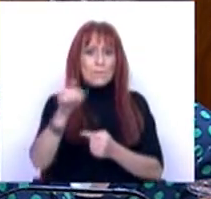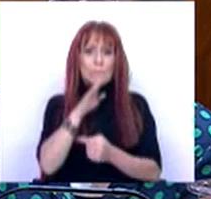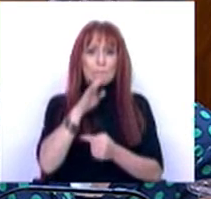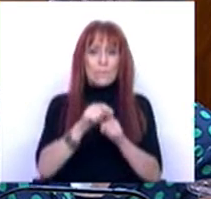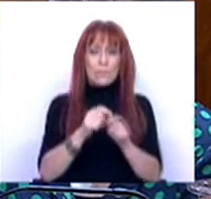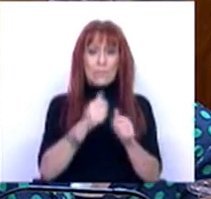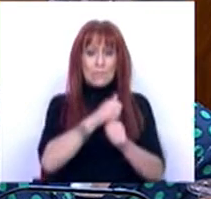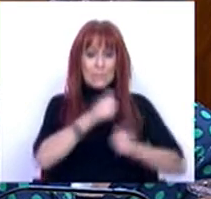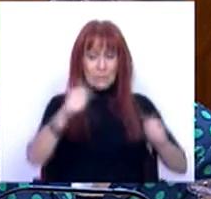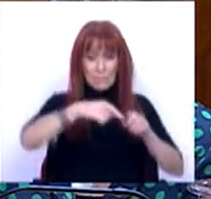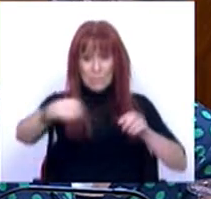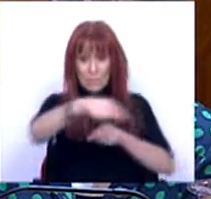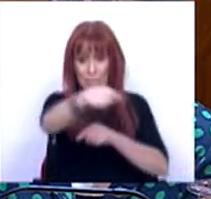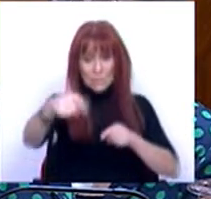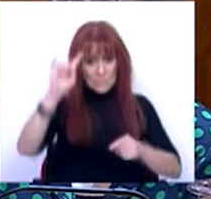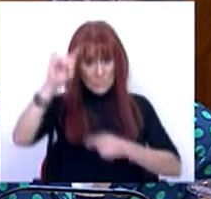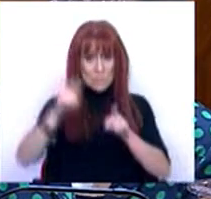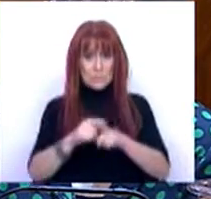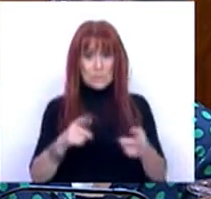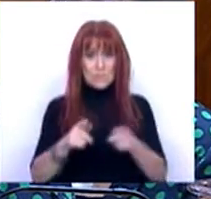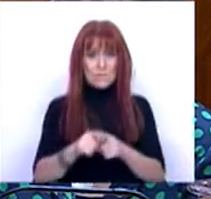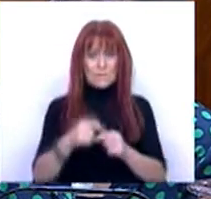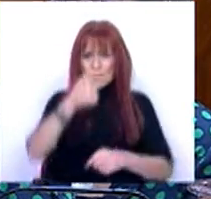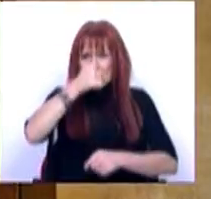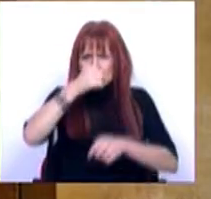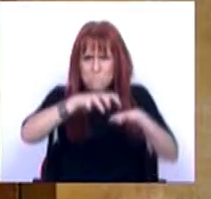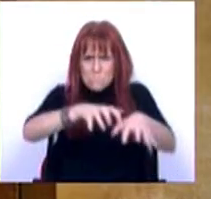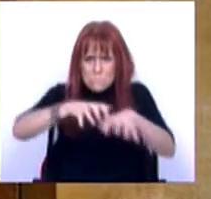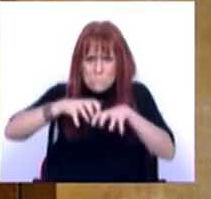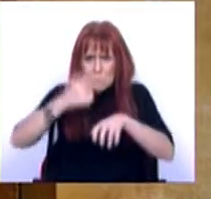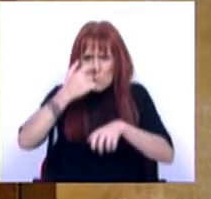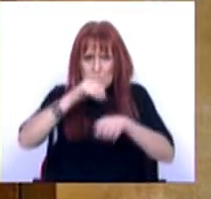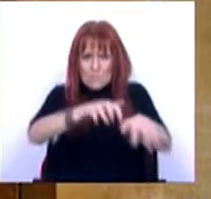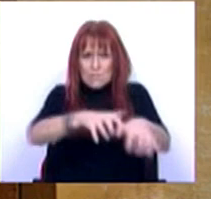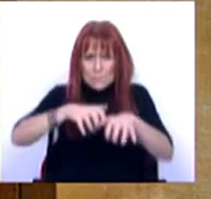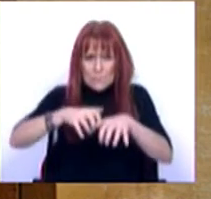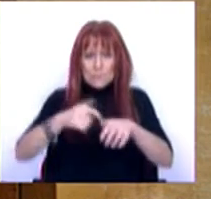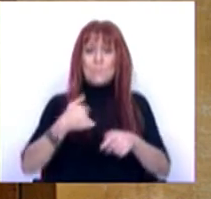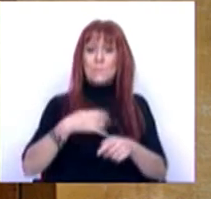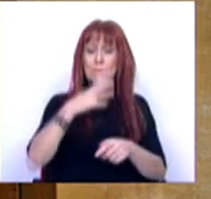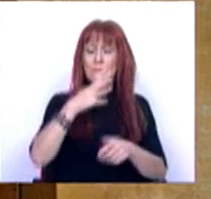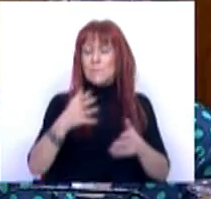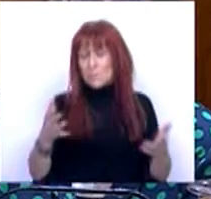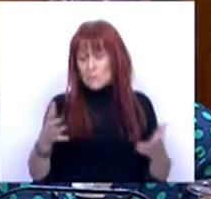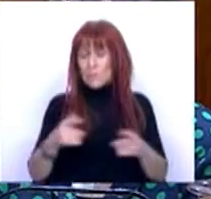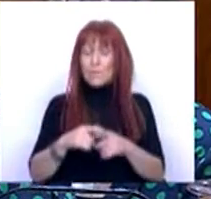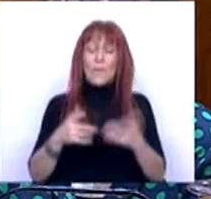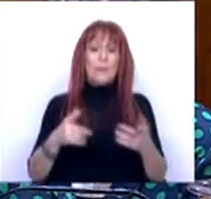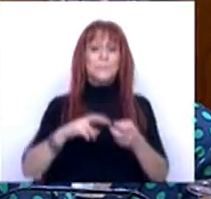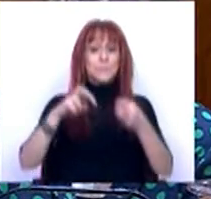comboio suburbano, sabe que eles vão a abarrotar, vão cheios. E quero lhe dizer... E,